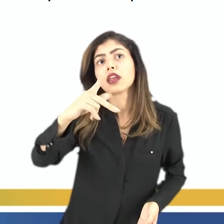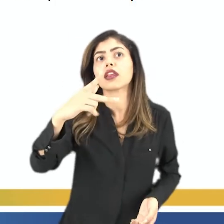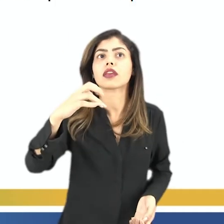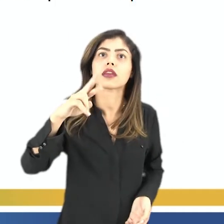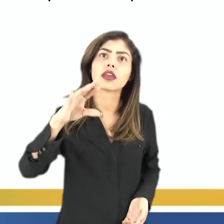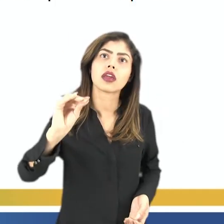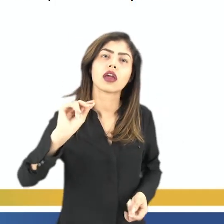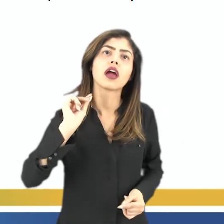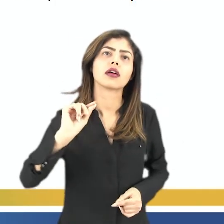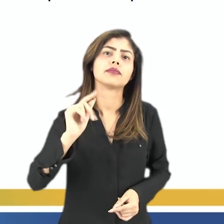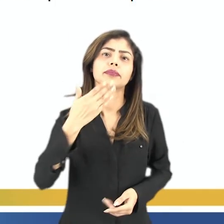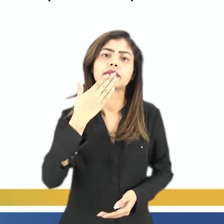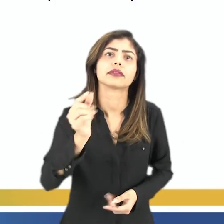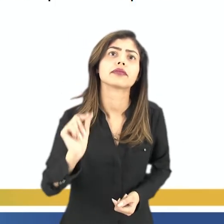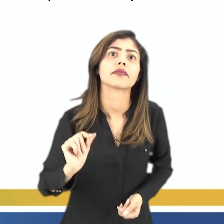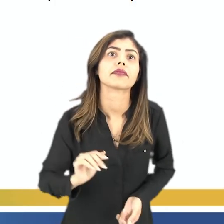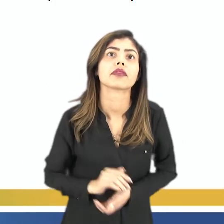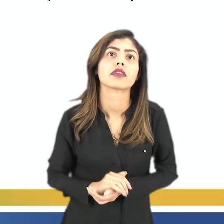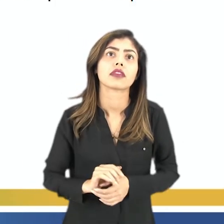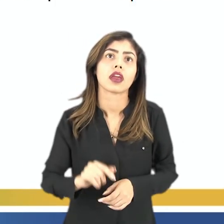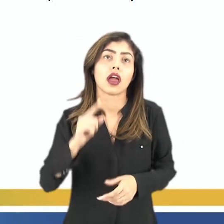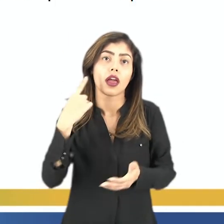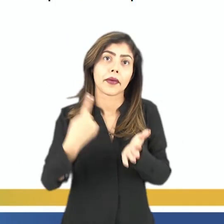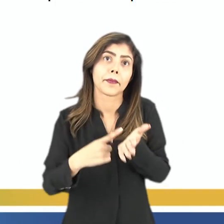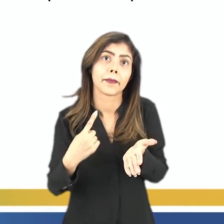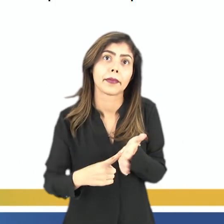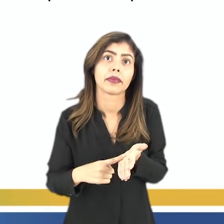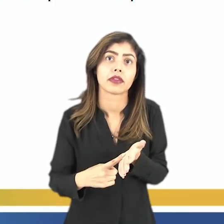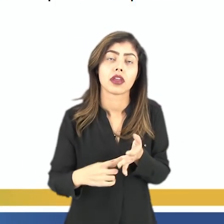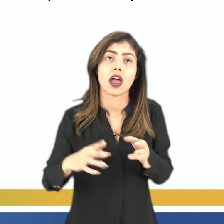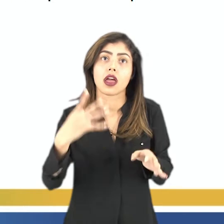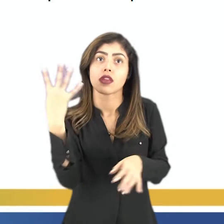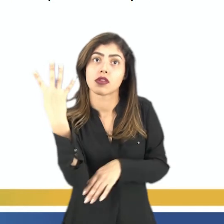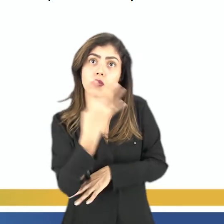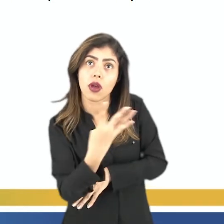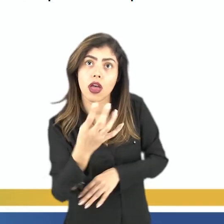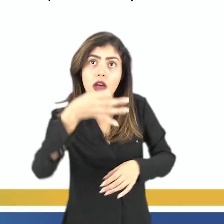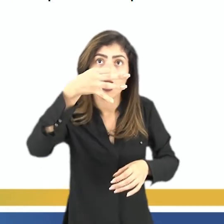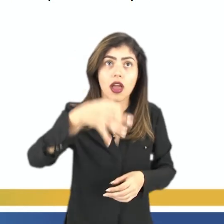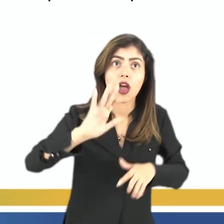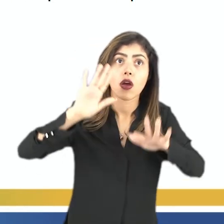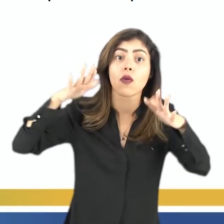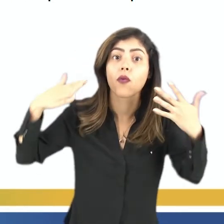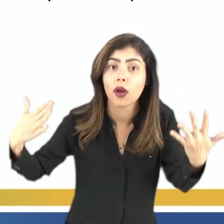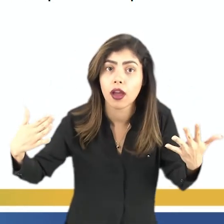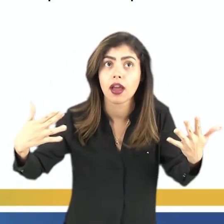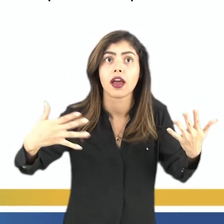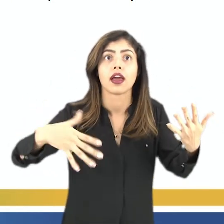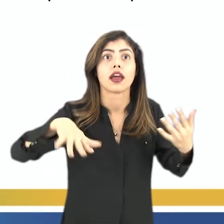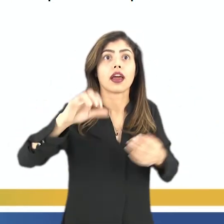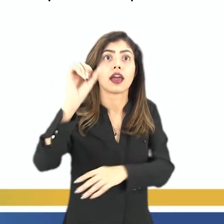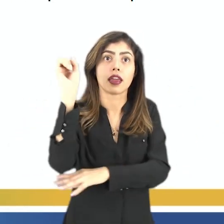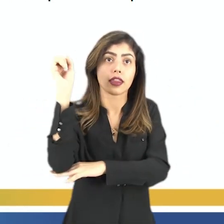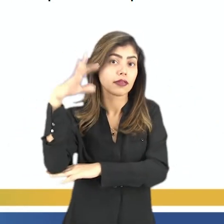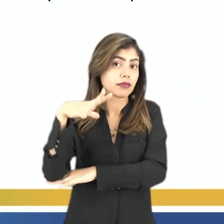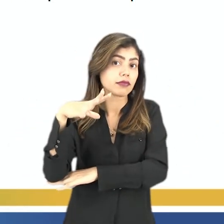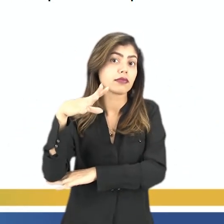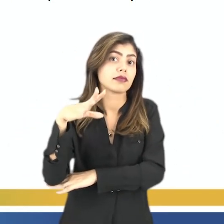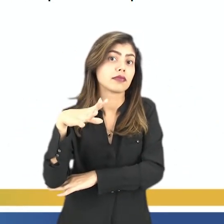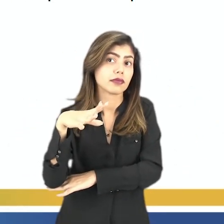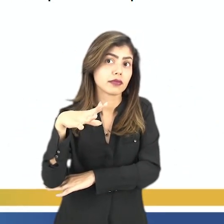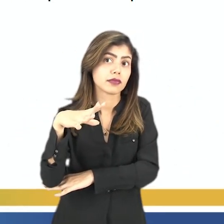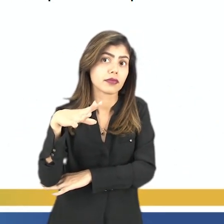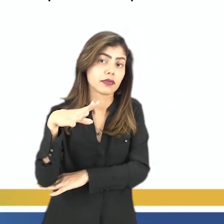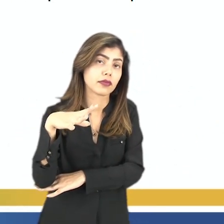Pedro. O que a questão pede é, considerando as 4 ligações, é correto afirmar que a lâmpada que vai acender, ou